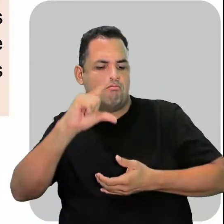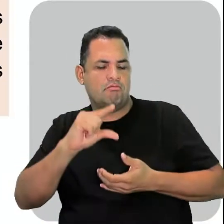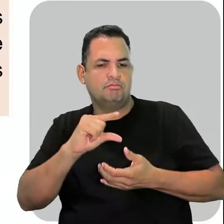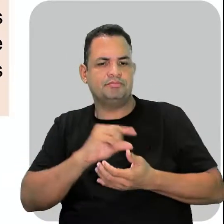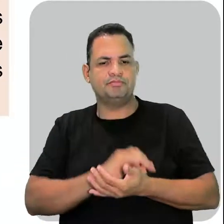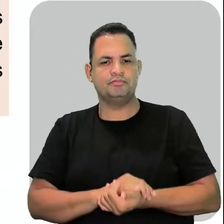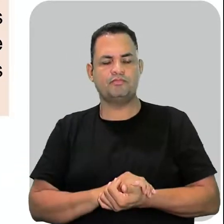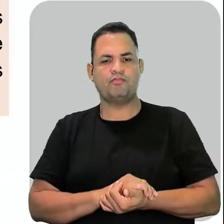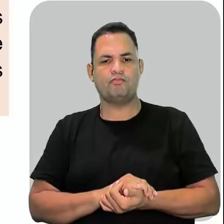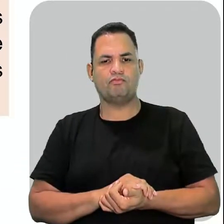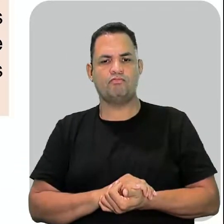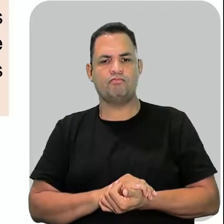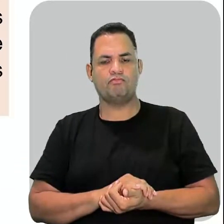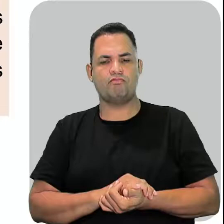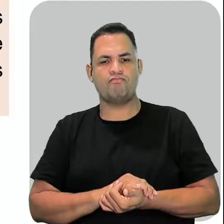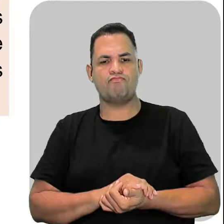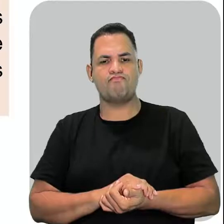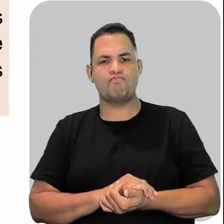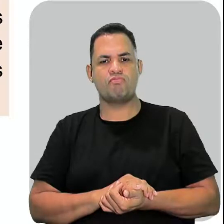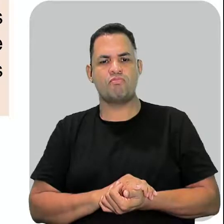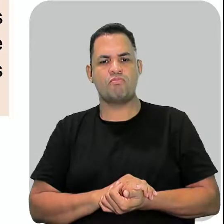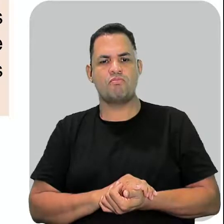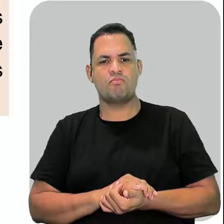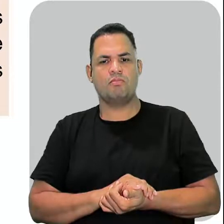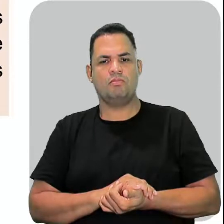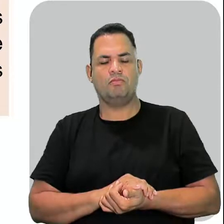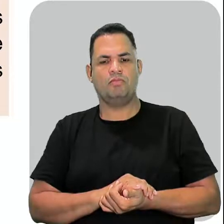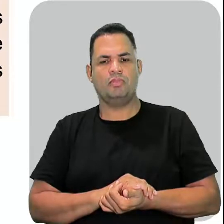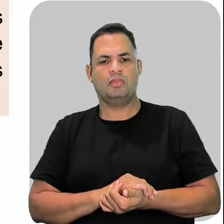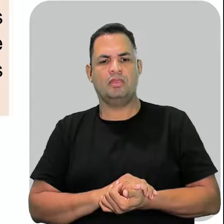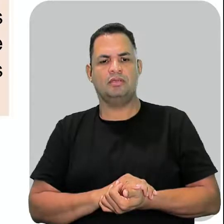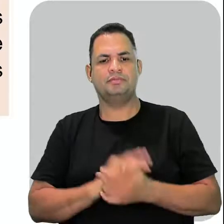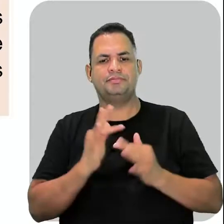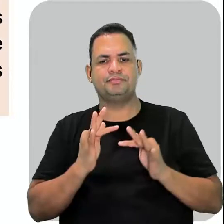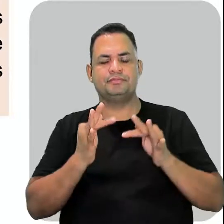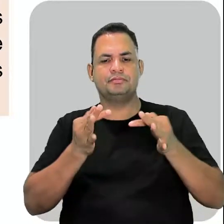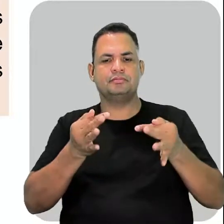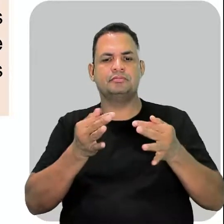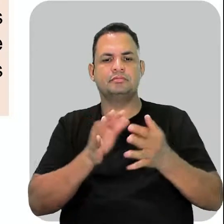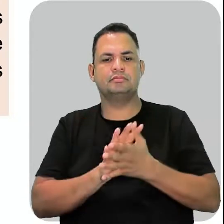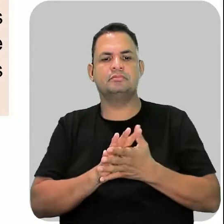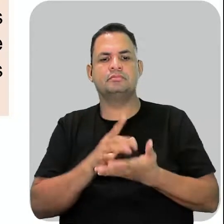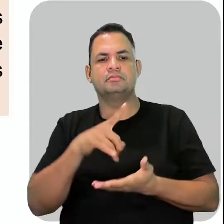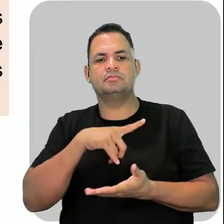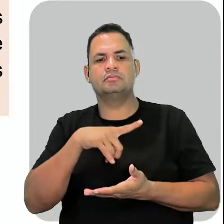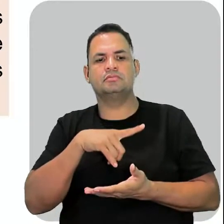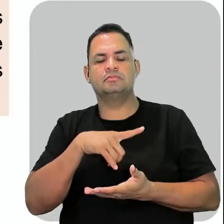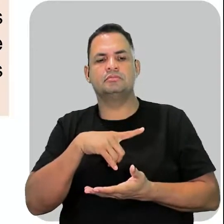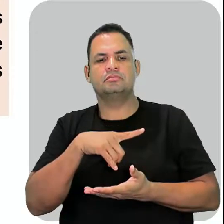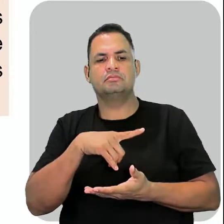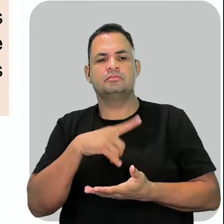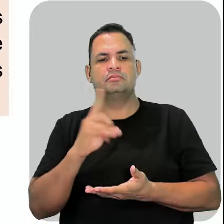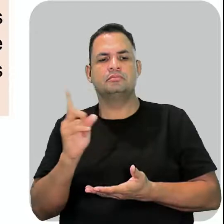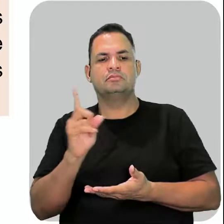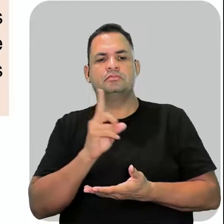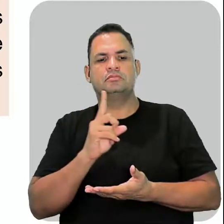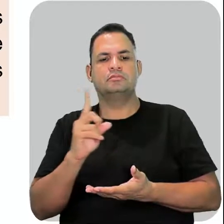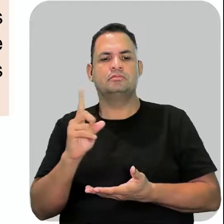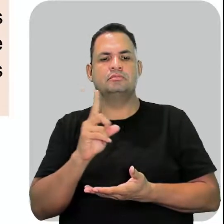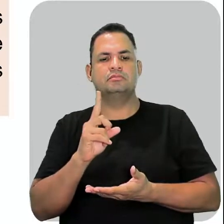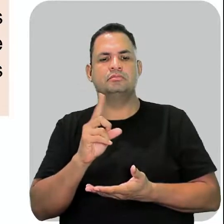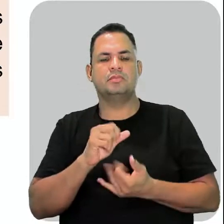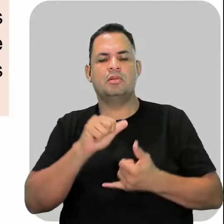energia de iniciação ali da nossa reação e no final a gente obtém ela intacta, ou seja, ela não é um